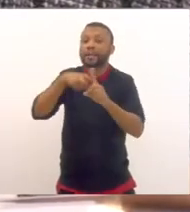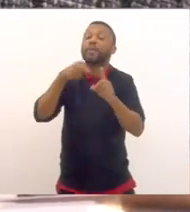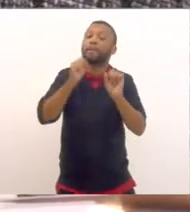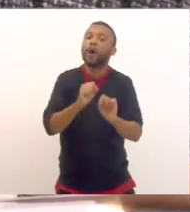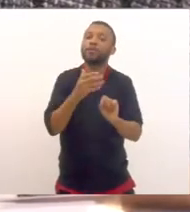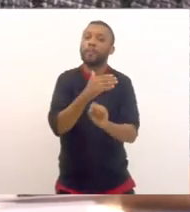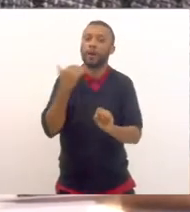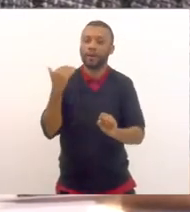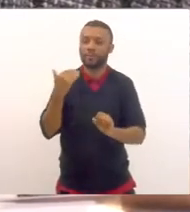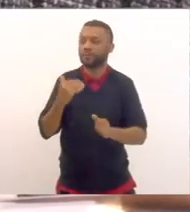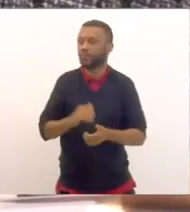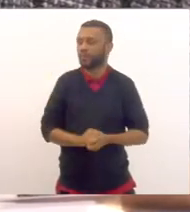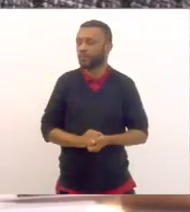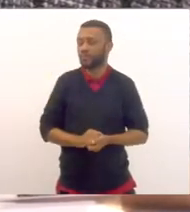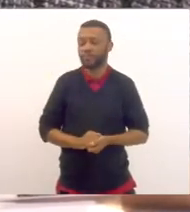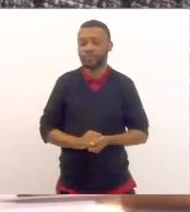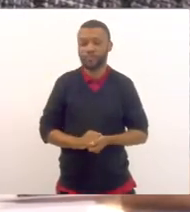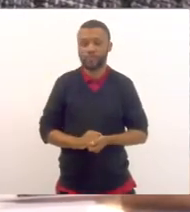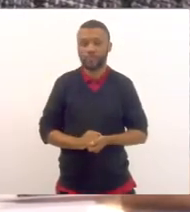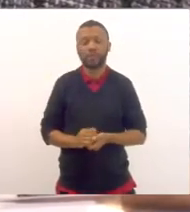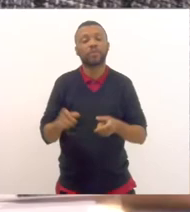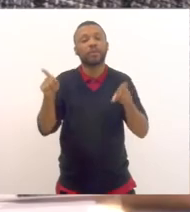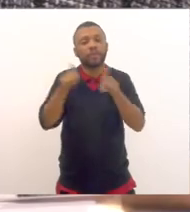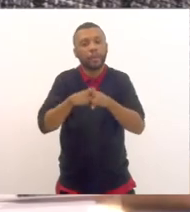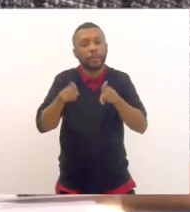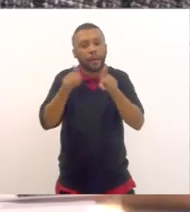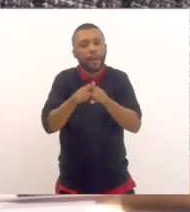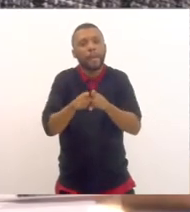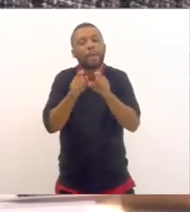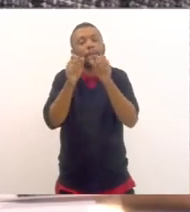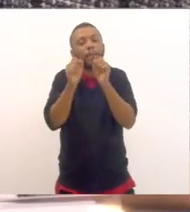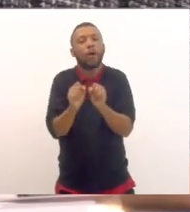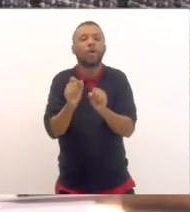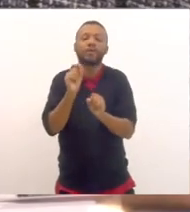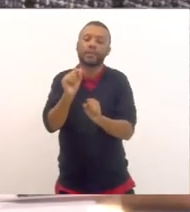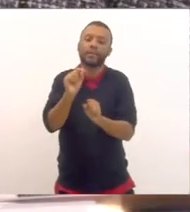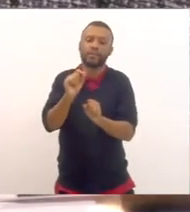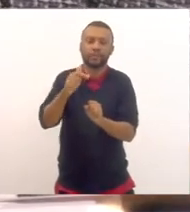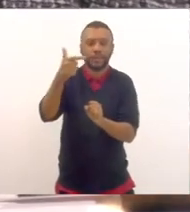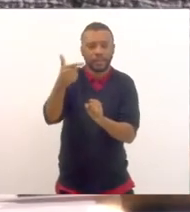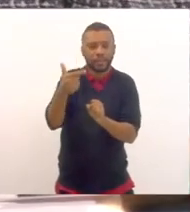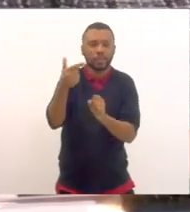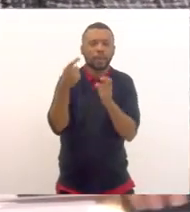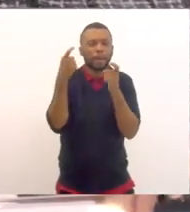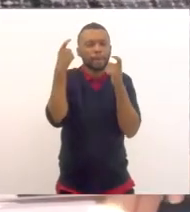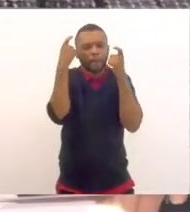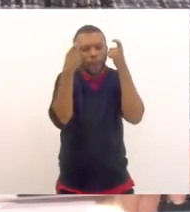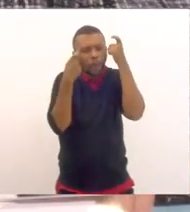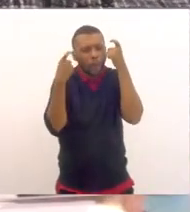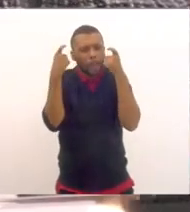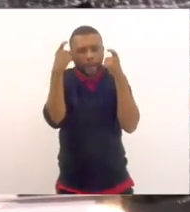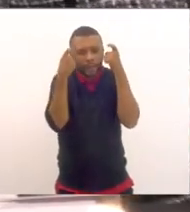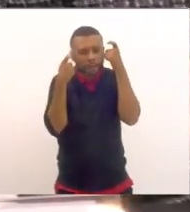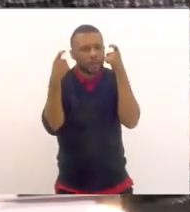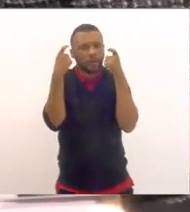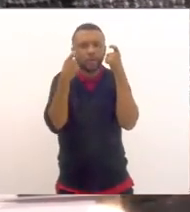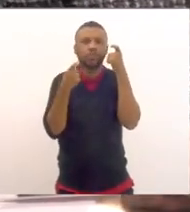morte é um isto também é uma uma segunda preocupação